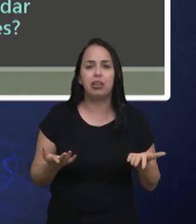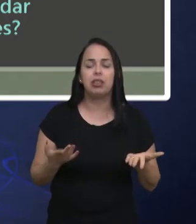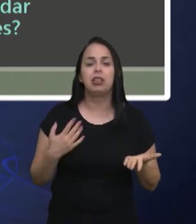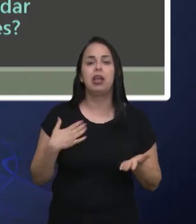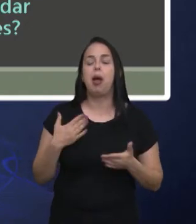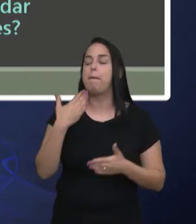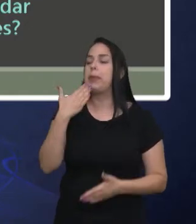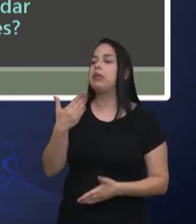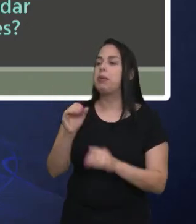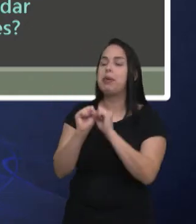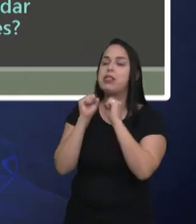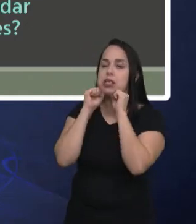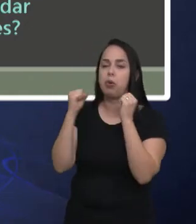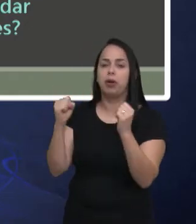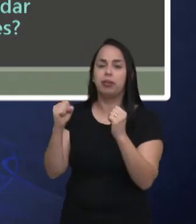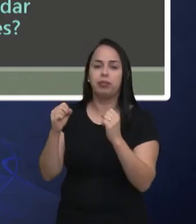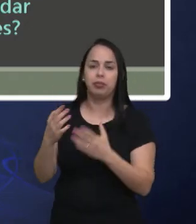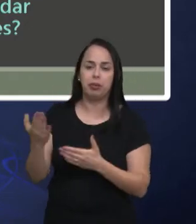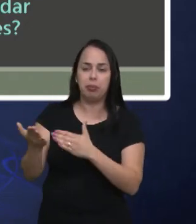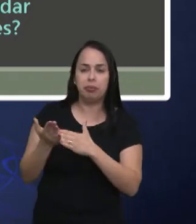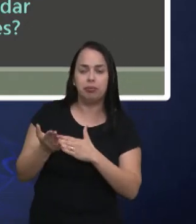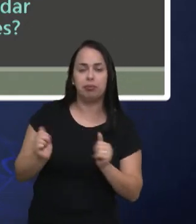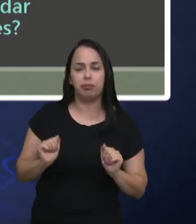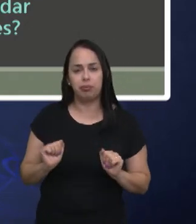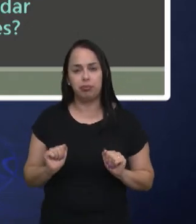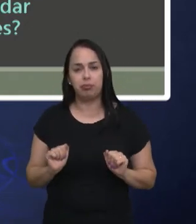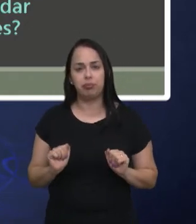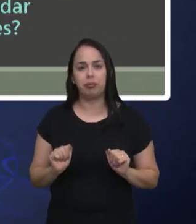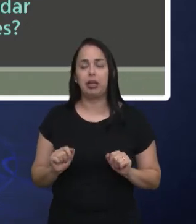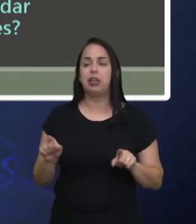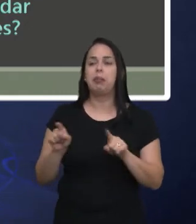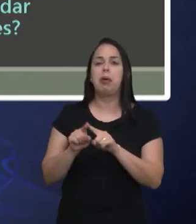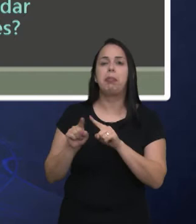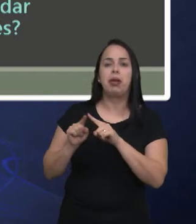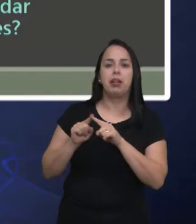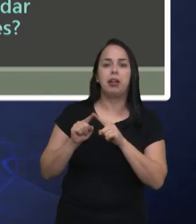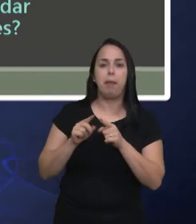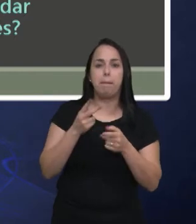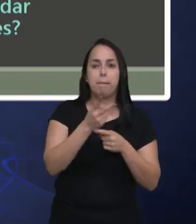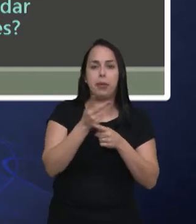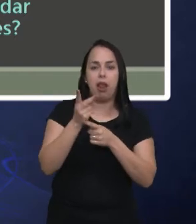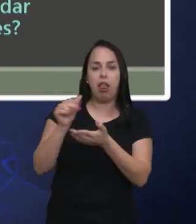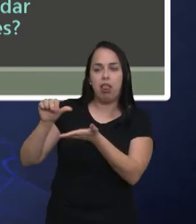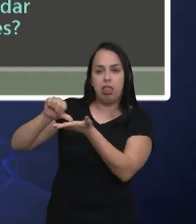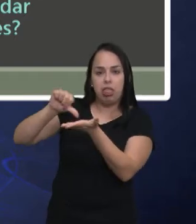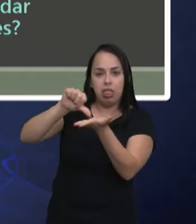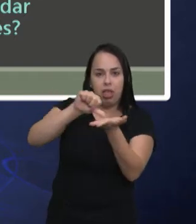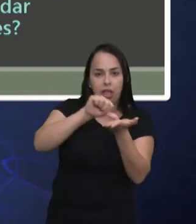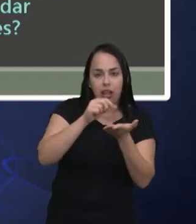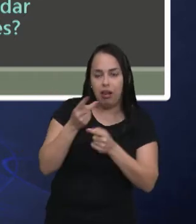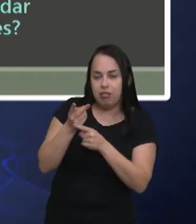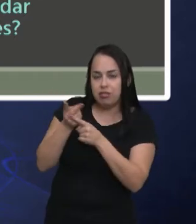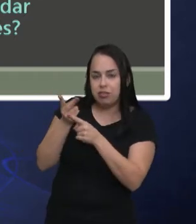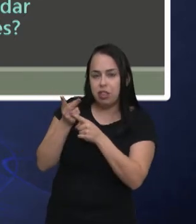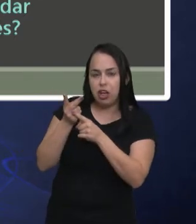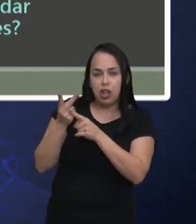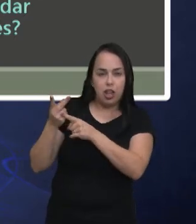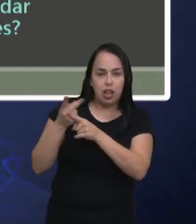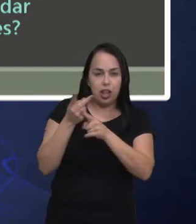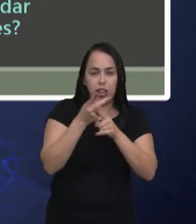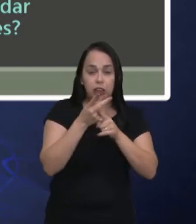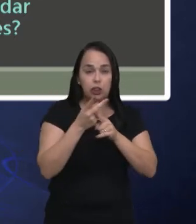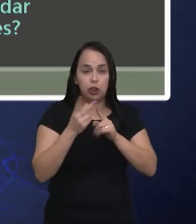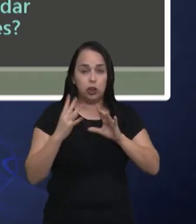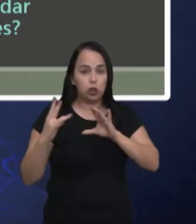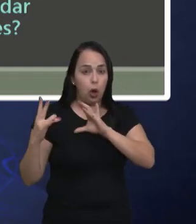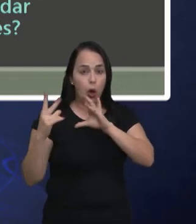aqui, mas eu pedi para a minha assessoria mapear, mas isso de manhã, quando eu vim ao gabinete, todos os empreendimentos